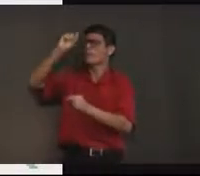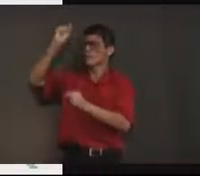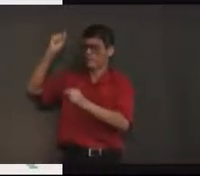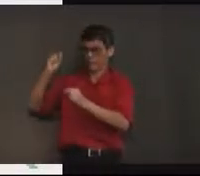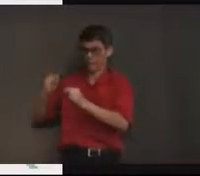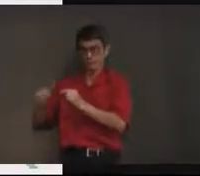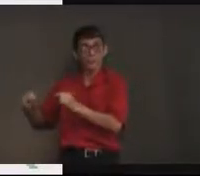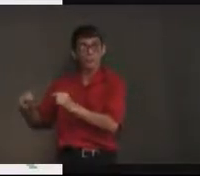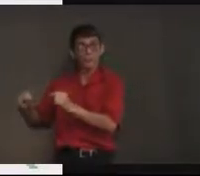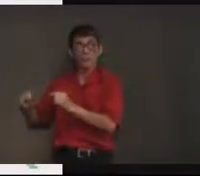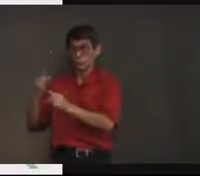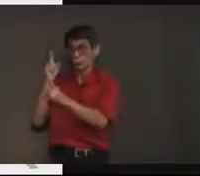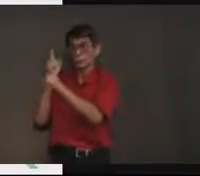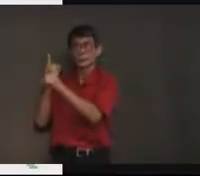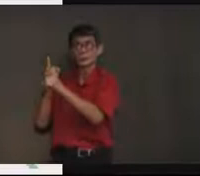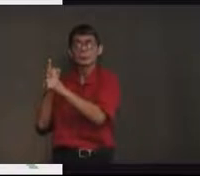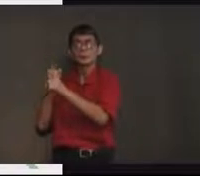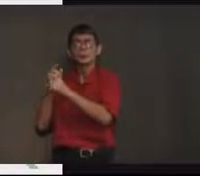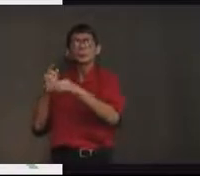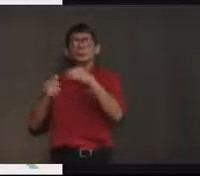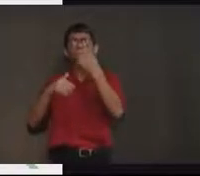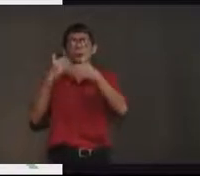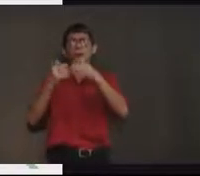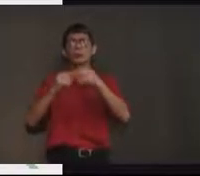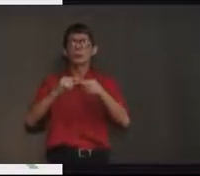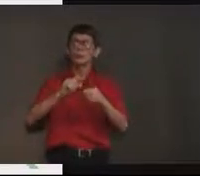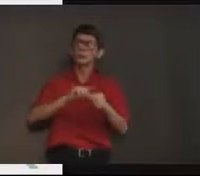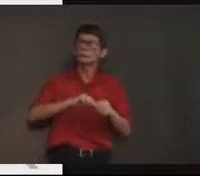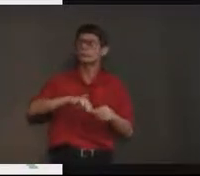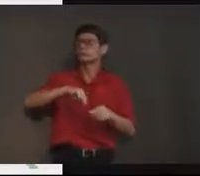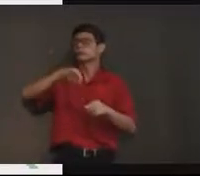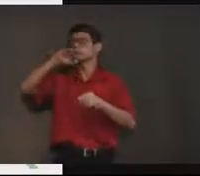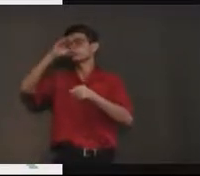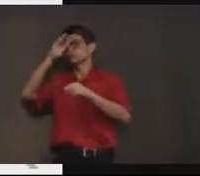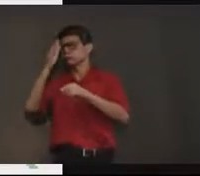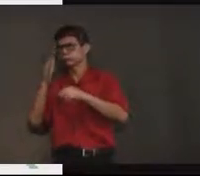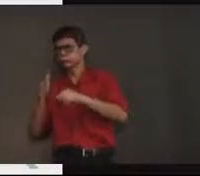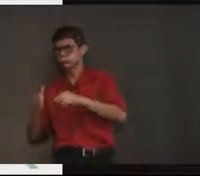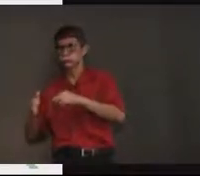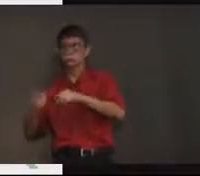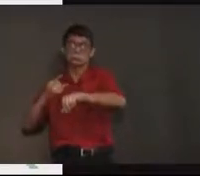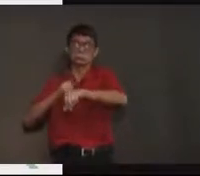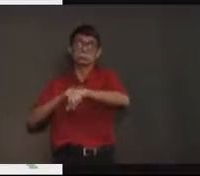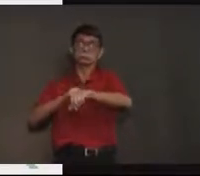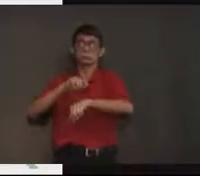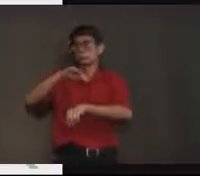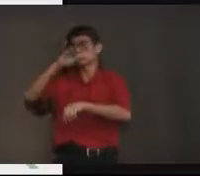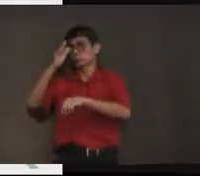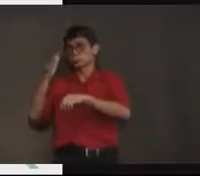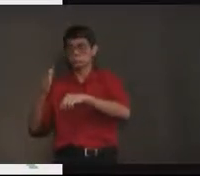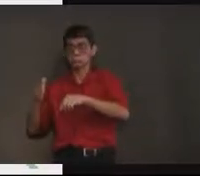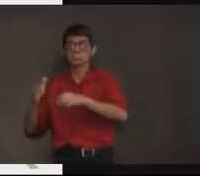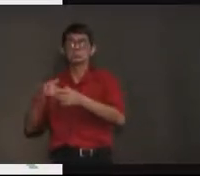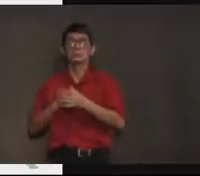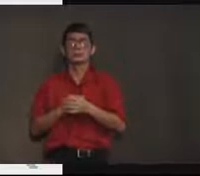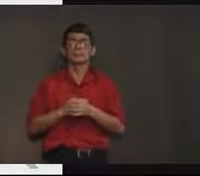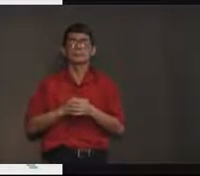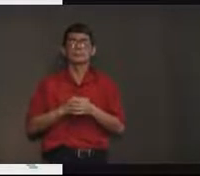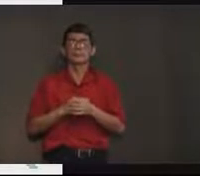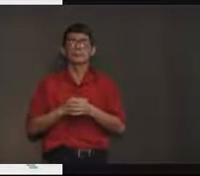e ao longo do tempo elas abaixam o sobem mas de qualquer maneira é uma figura do tipo uma gaussiana